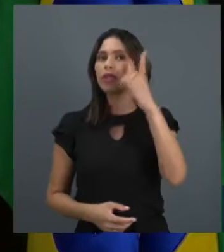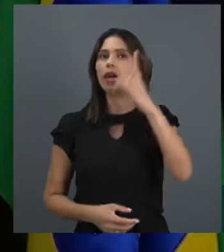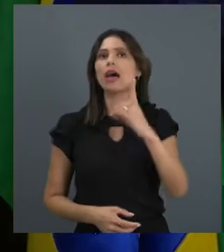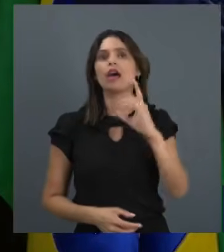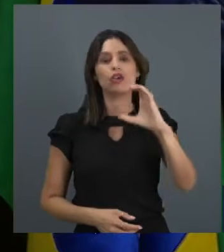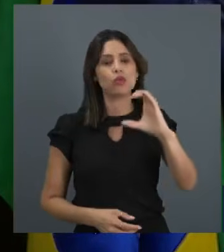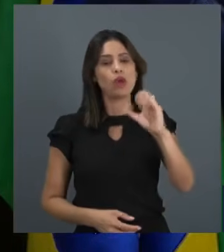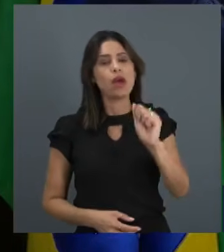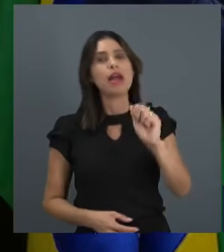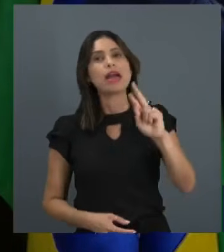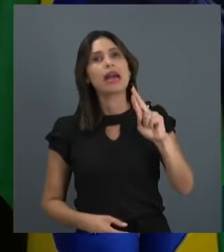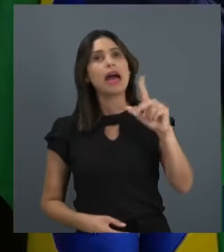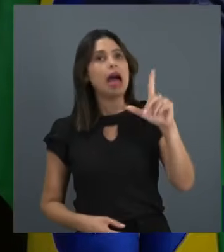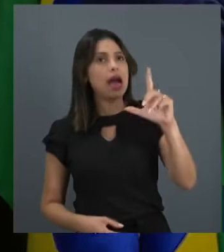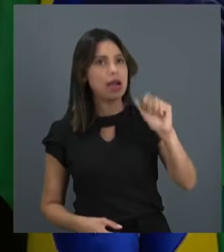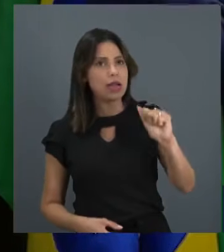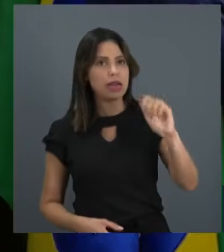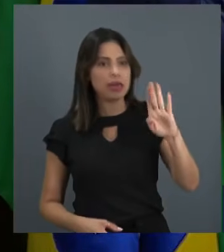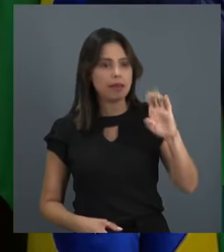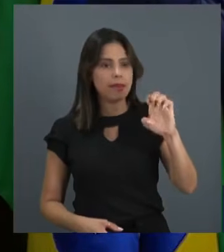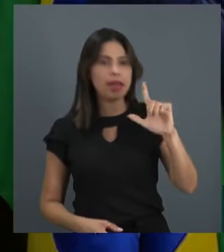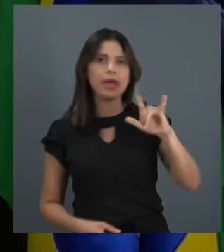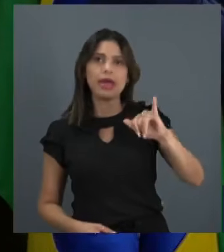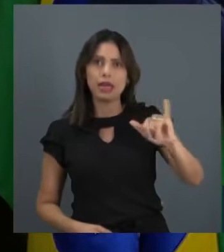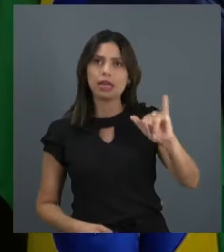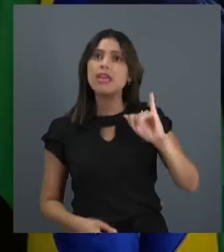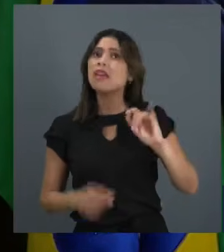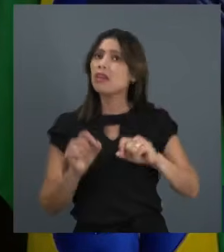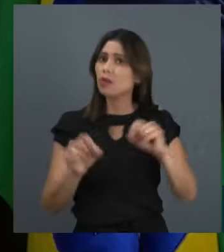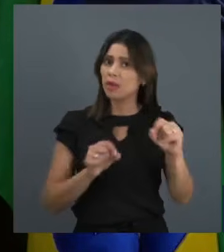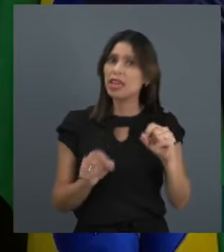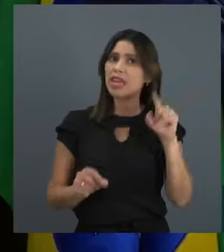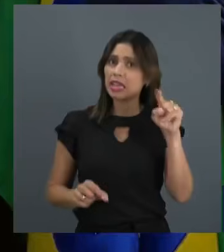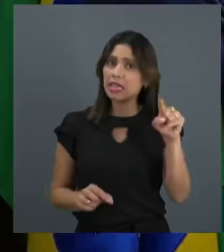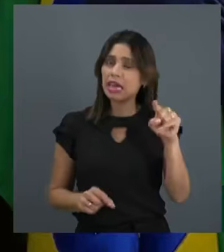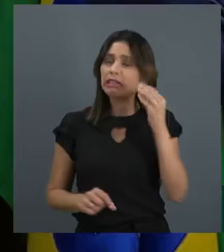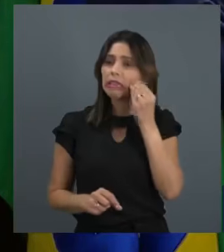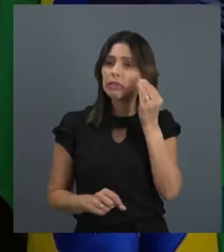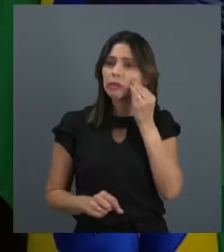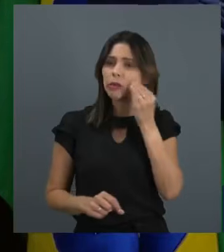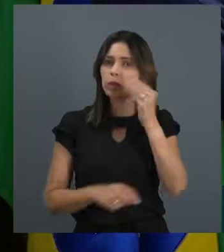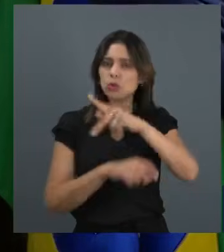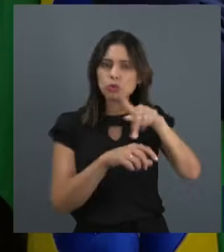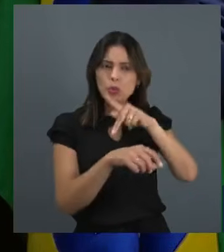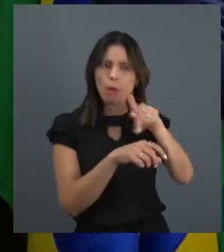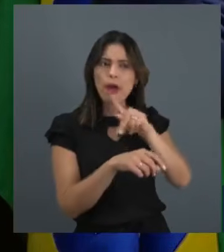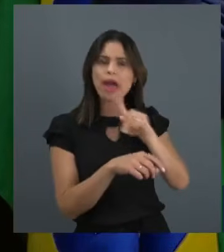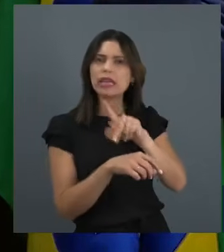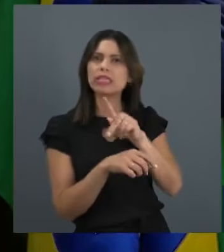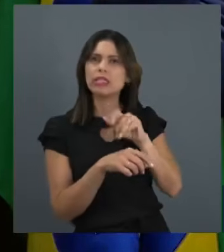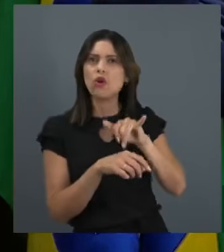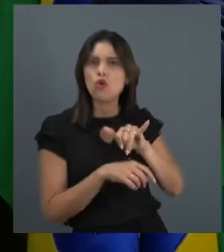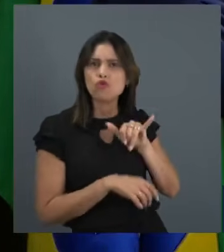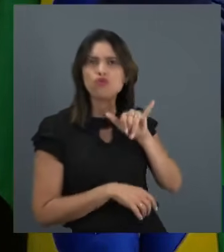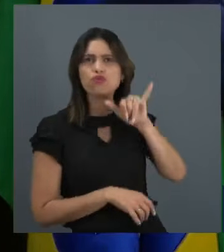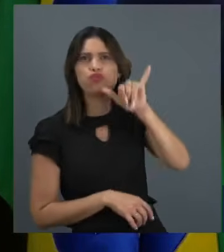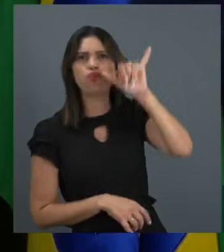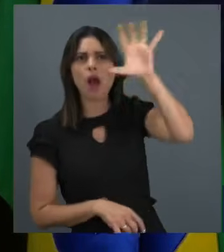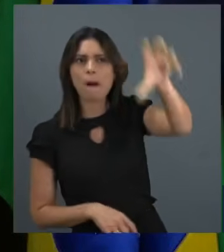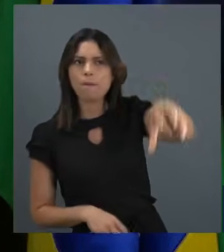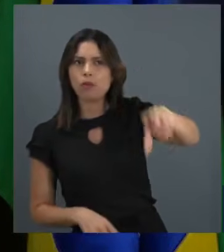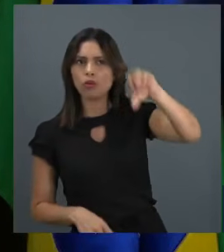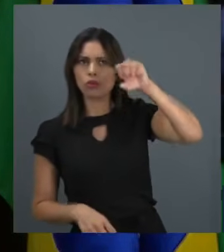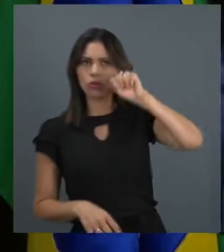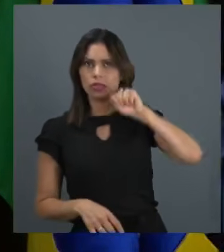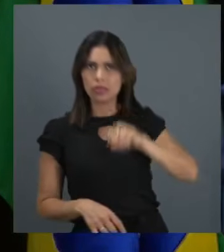para ir caçá-la lá, para extraditar, contratando escritório de advocacia. Ela atualmente